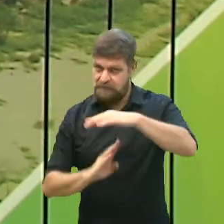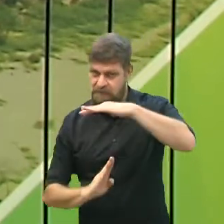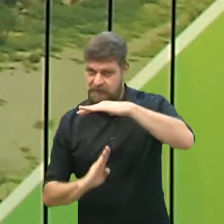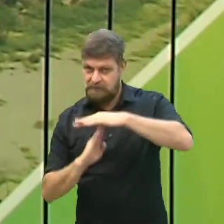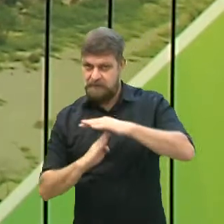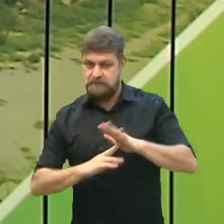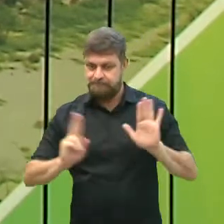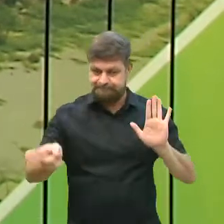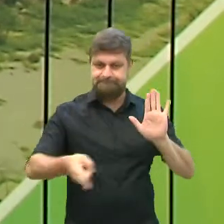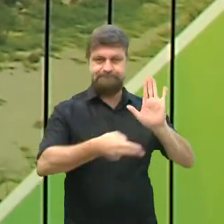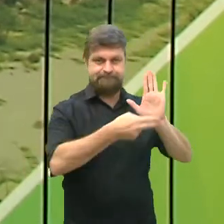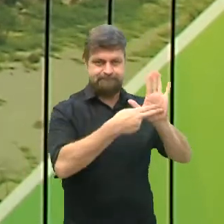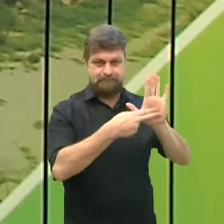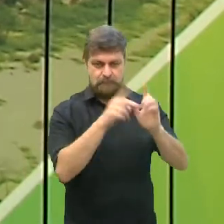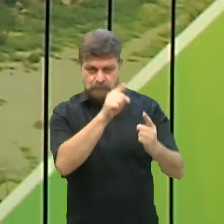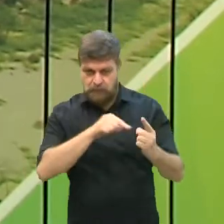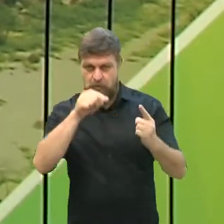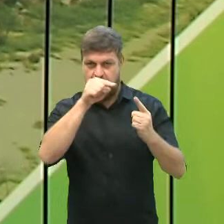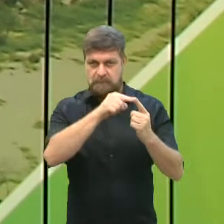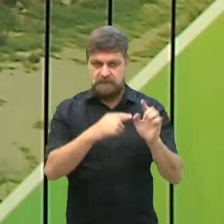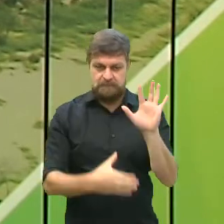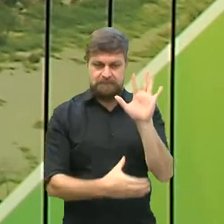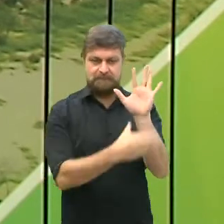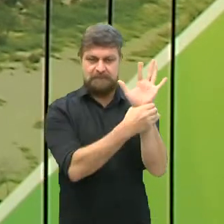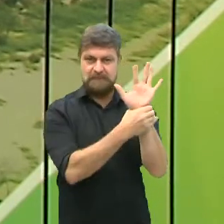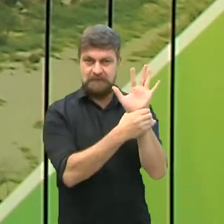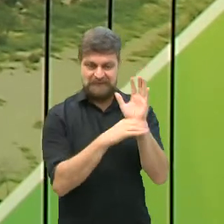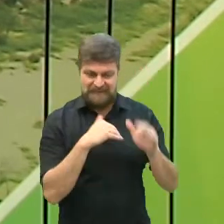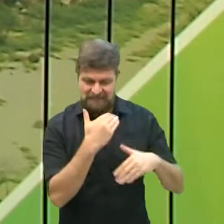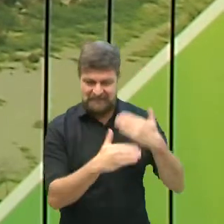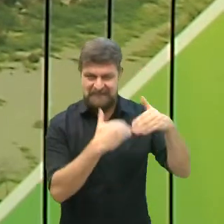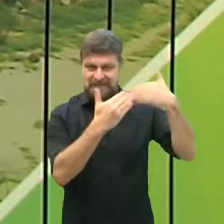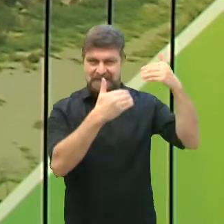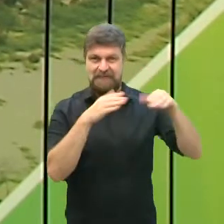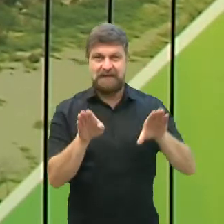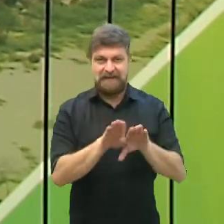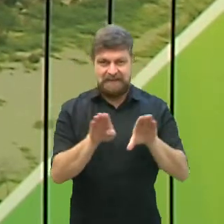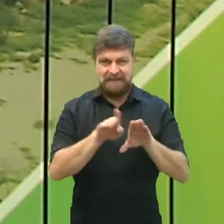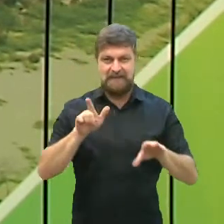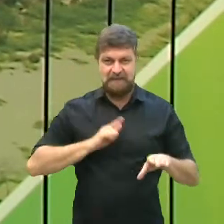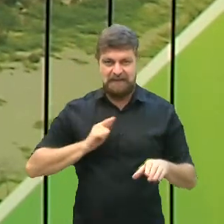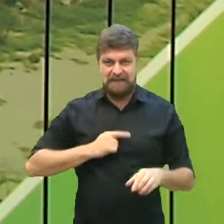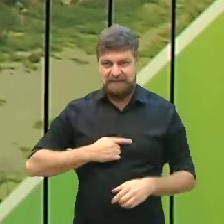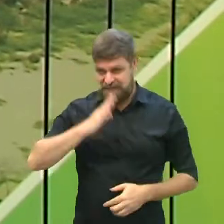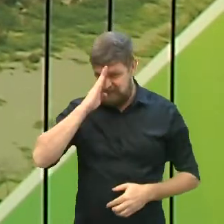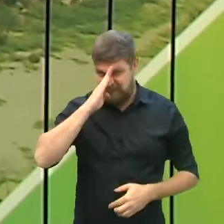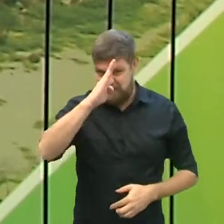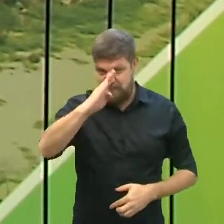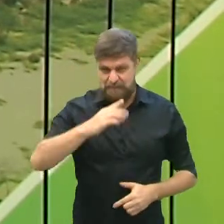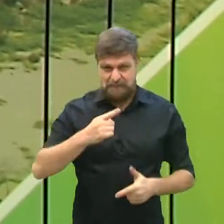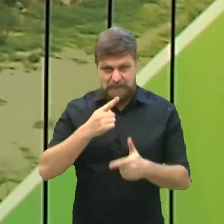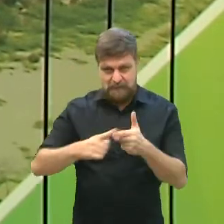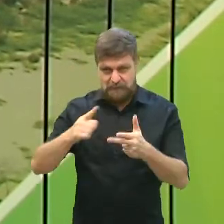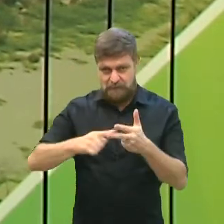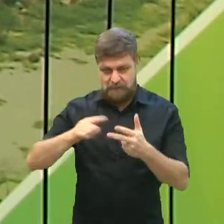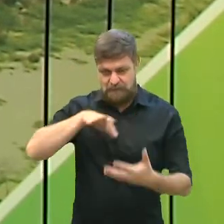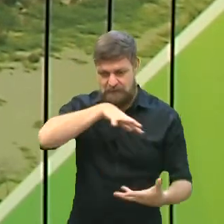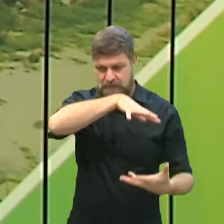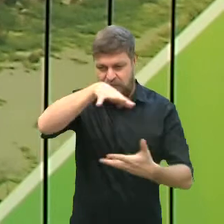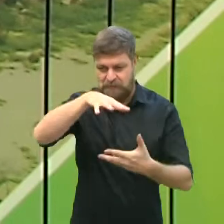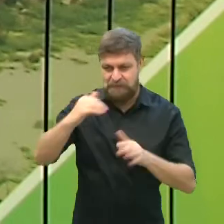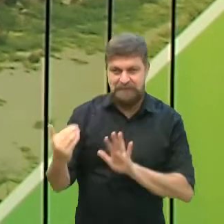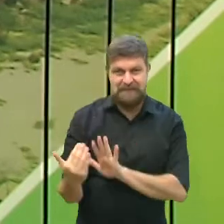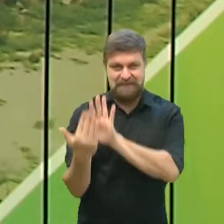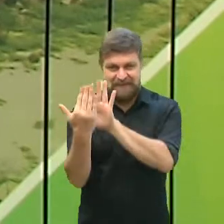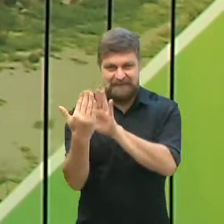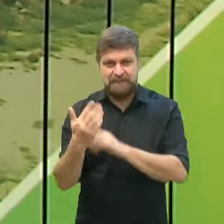e compromissos voltados ao desenvolvimento sustentável e ao enfrentamento dos principais problemas globais. Hoje